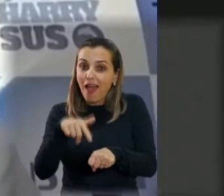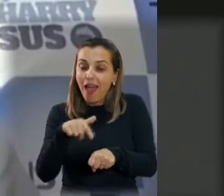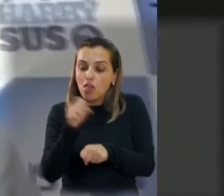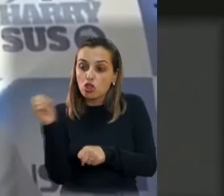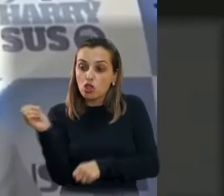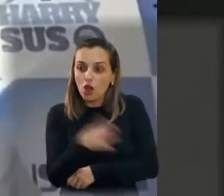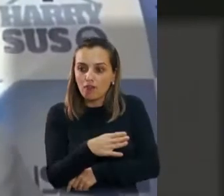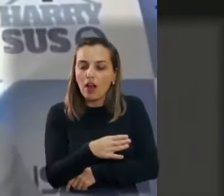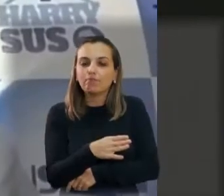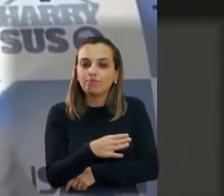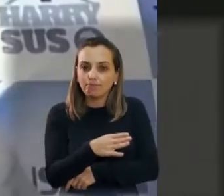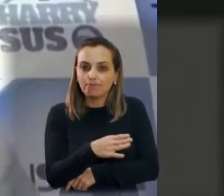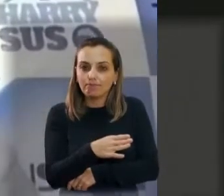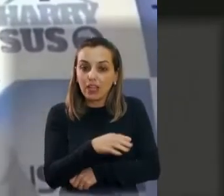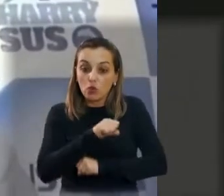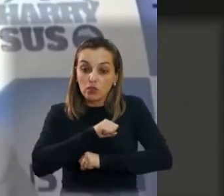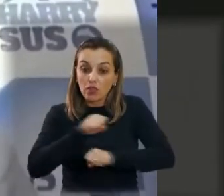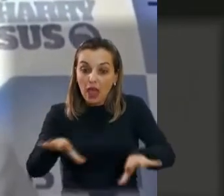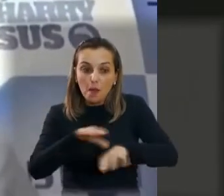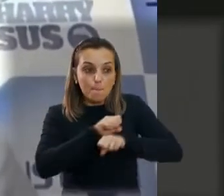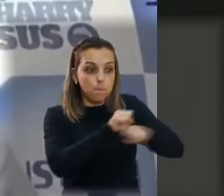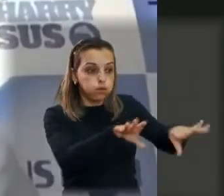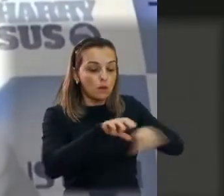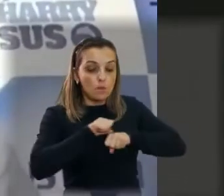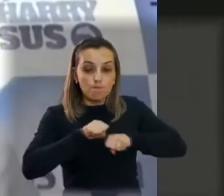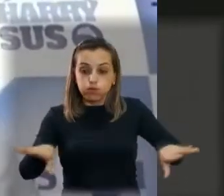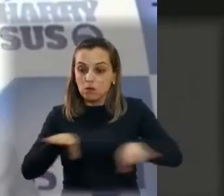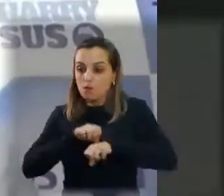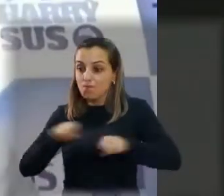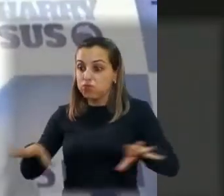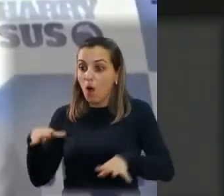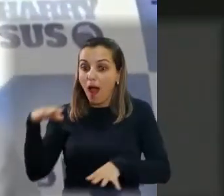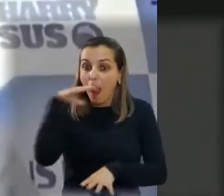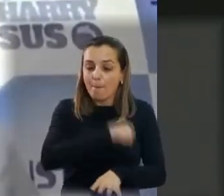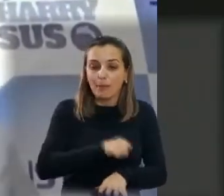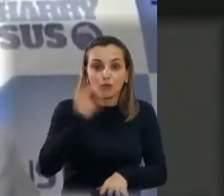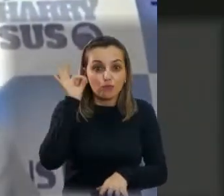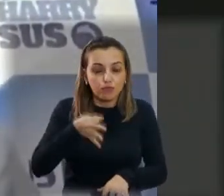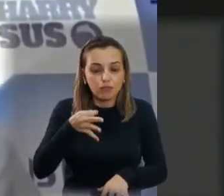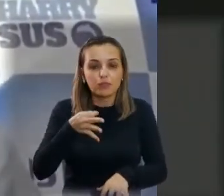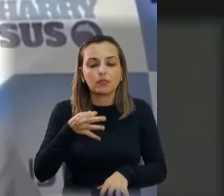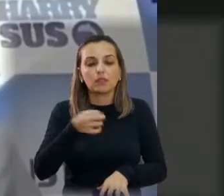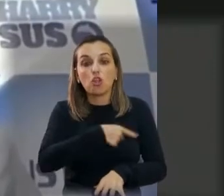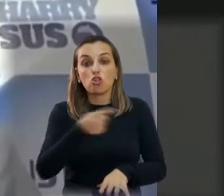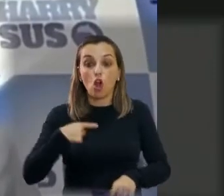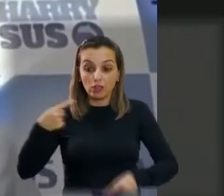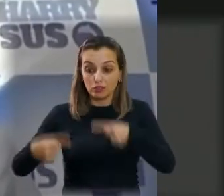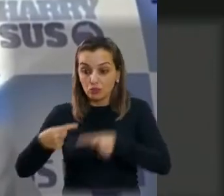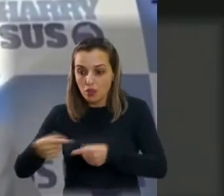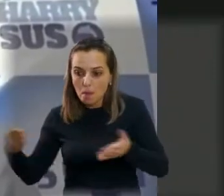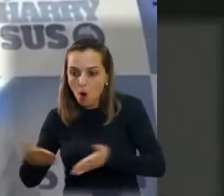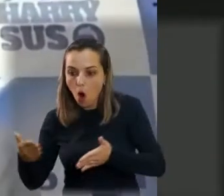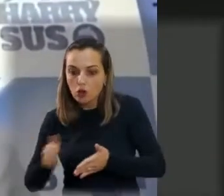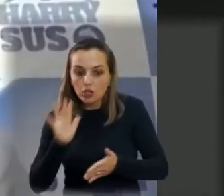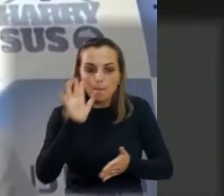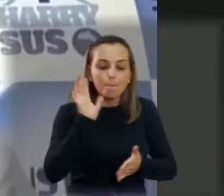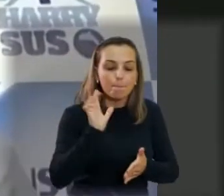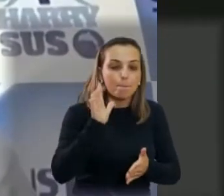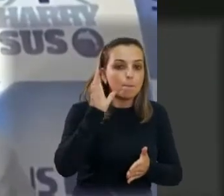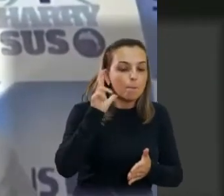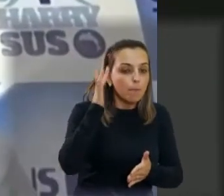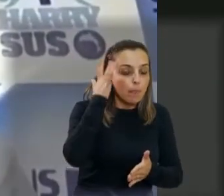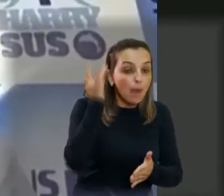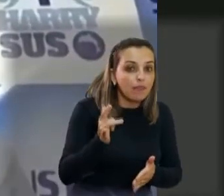desconhecida e a velocidade de transmissão é fantástica. A gente discute alguma coisa hoje, amanhã já mudou, já tem